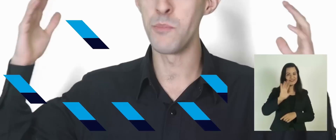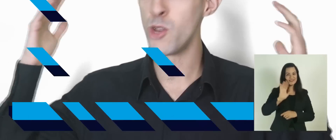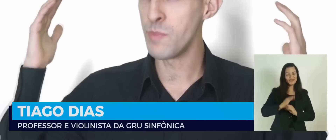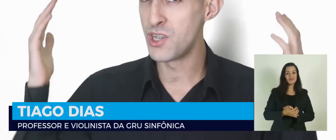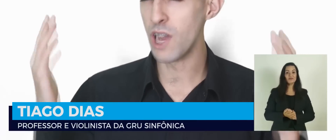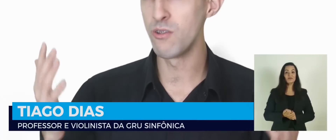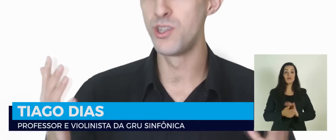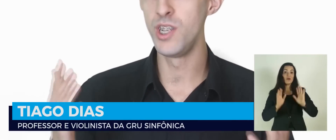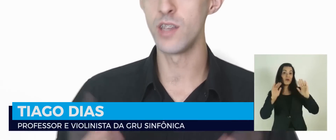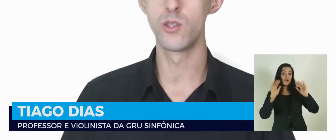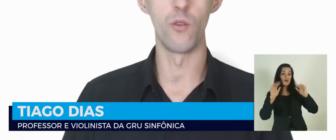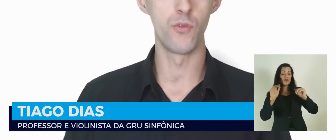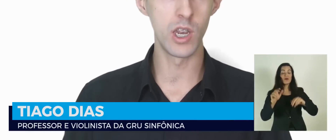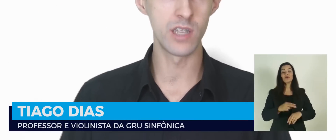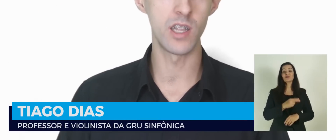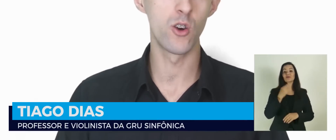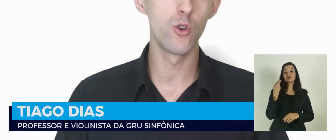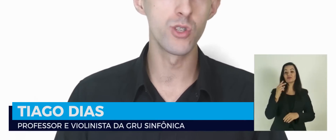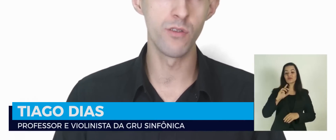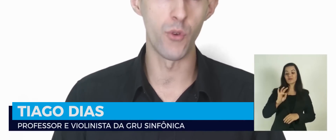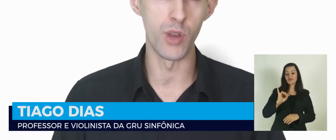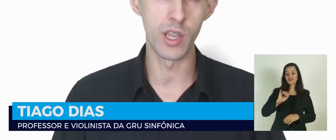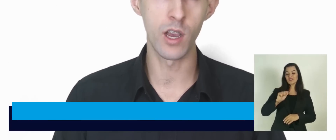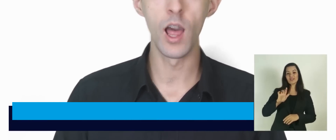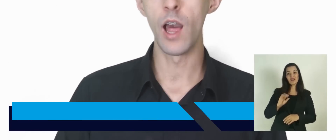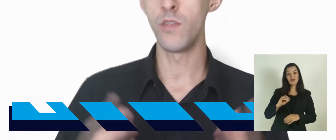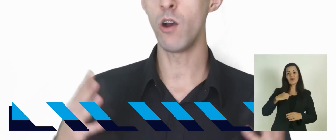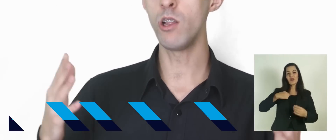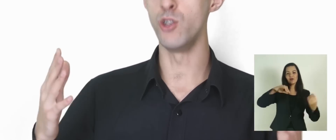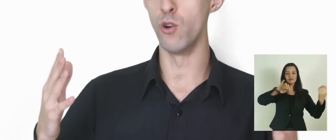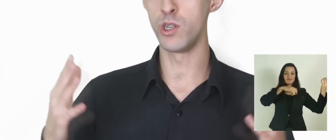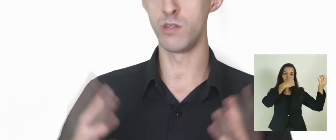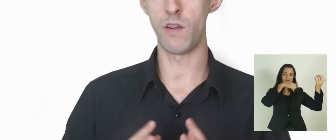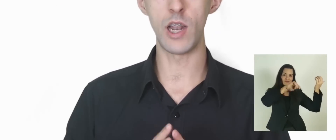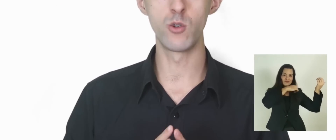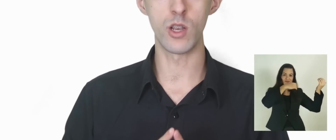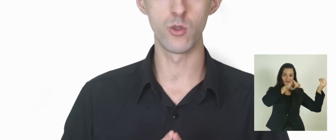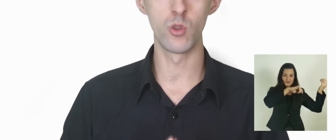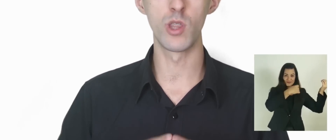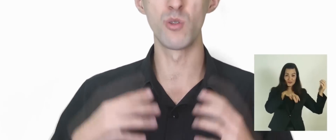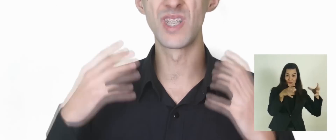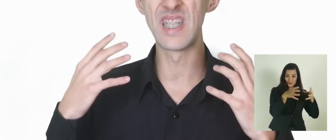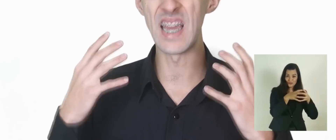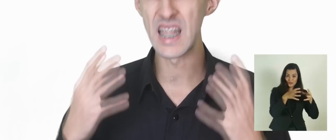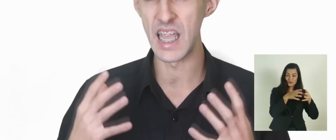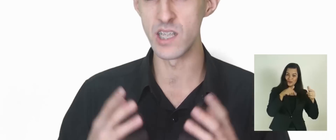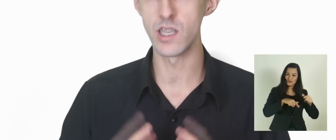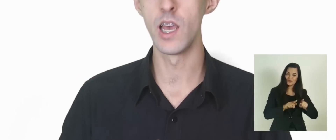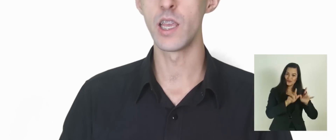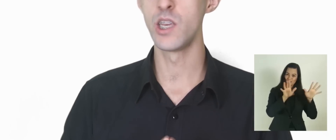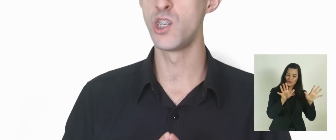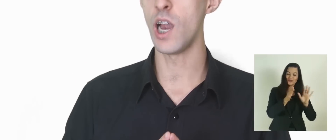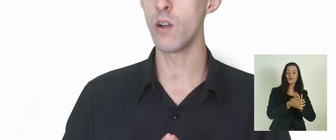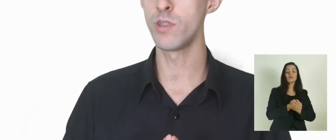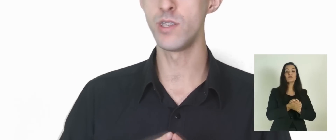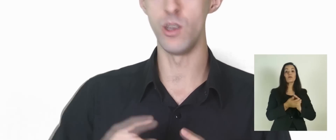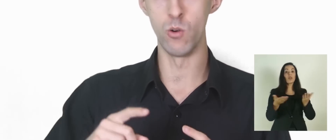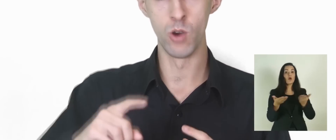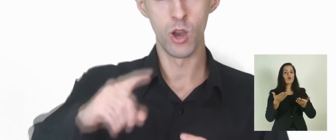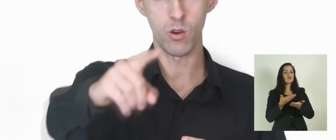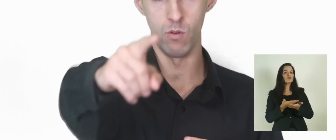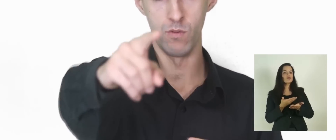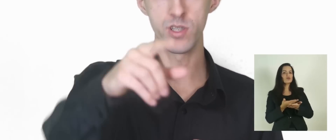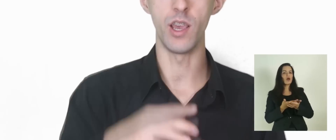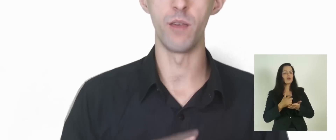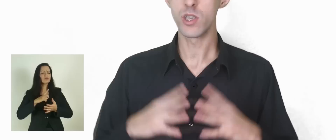Olá, meu nome é Thiago Dias, sou violinista da Gru Sinfônica. Na aula de hoje, a gente vai falar de um assunto que eu tenho certeza que já